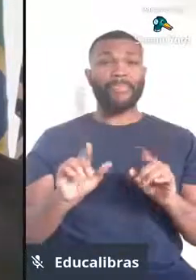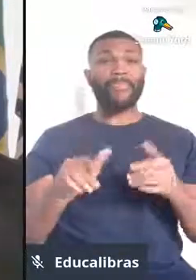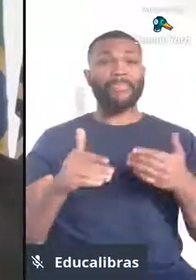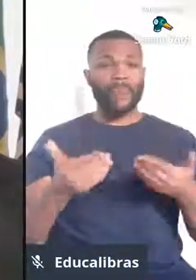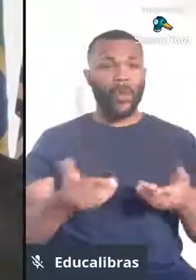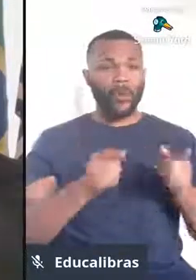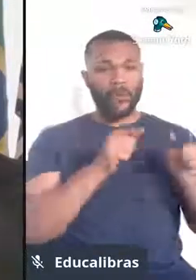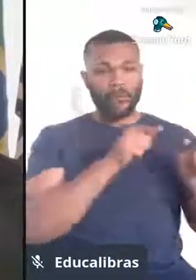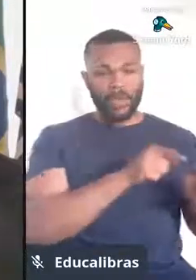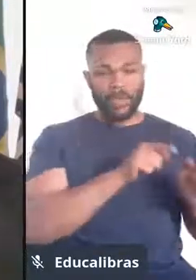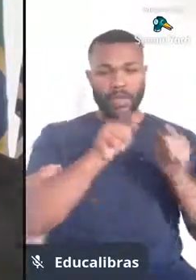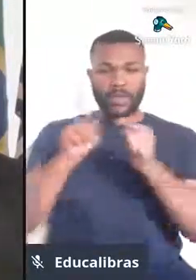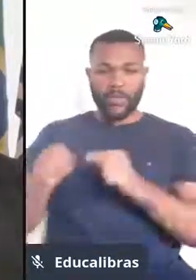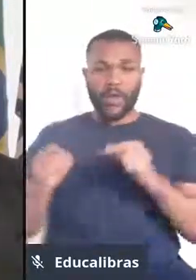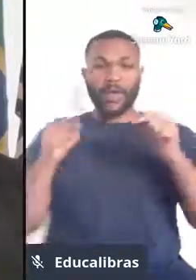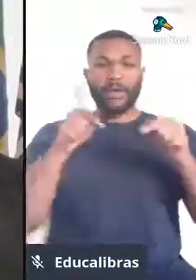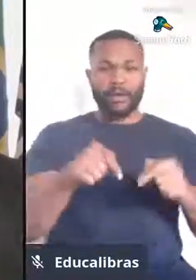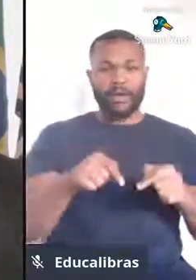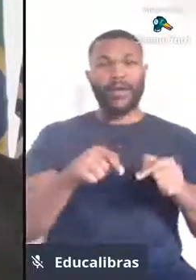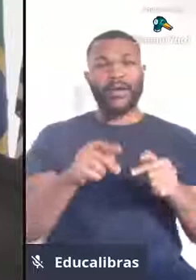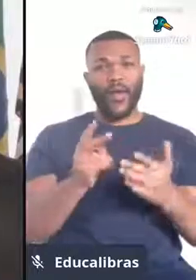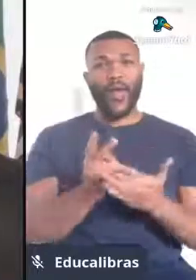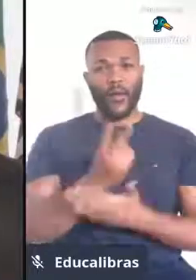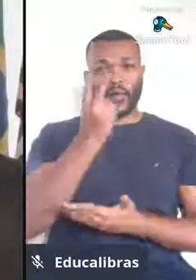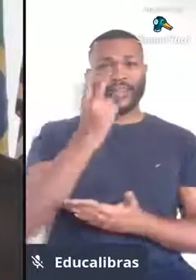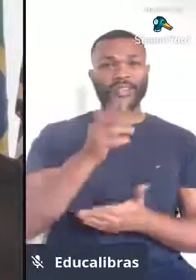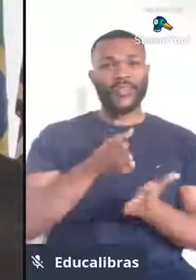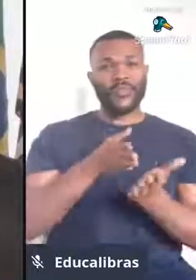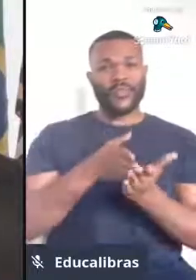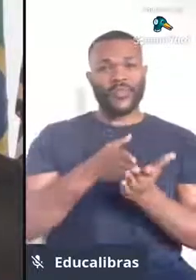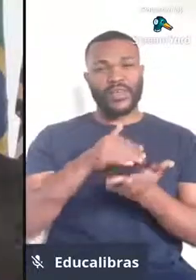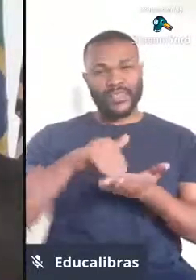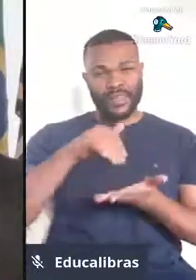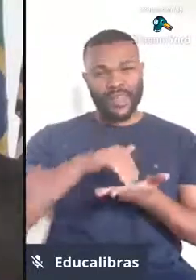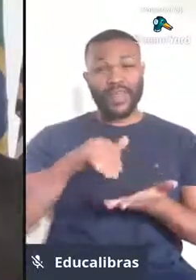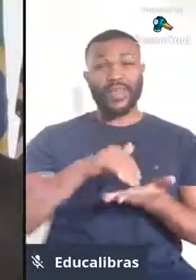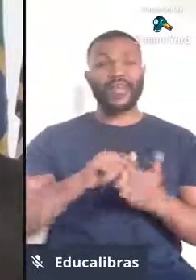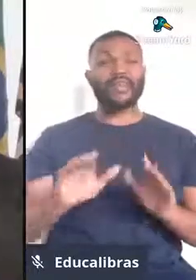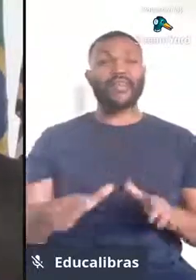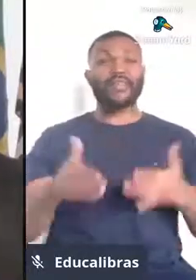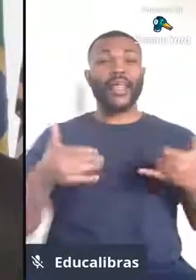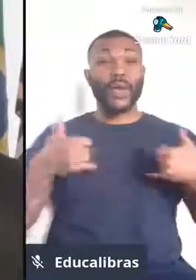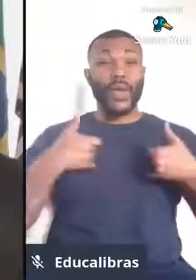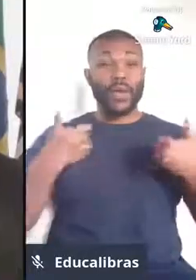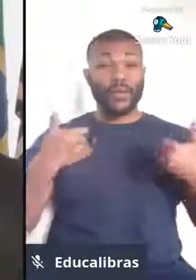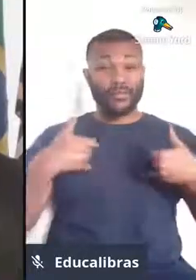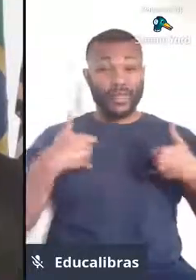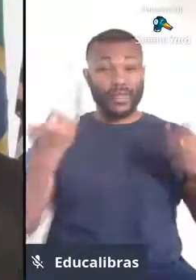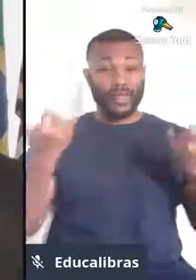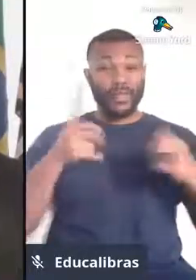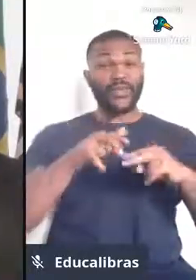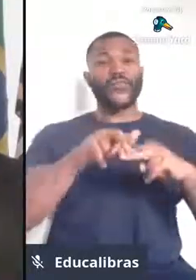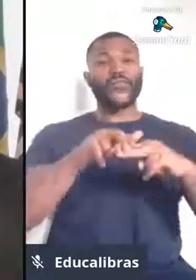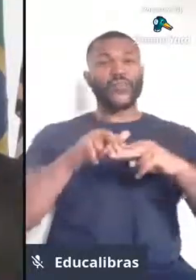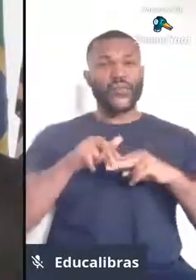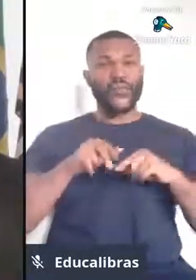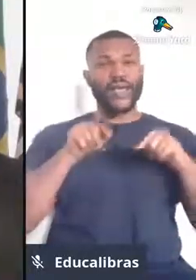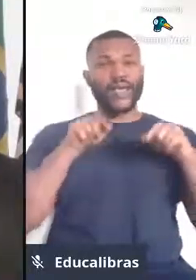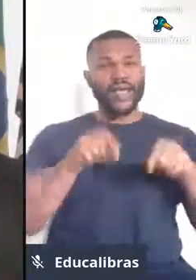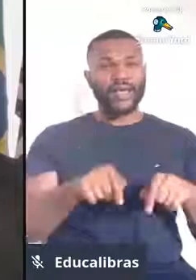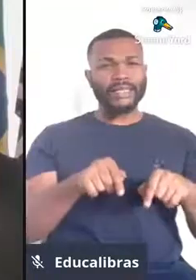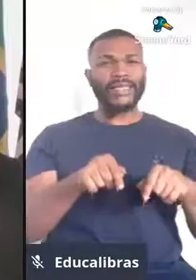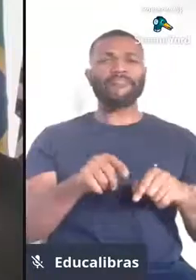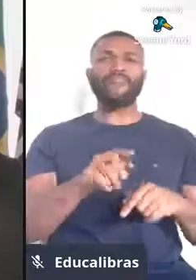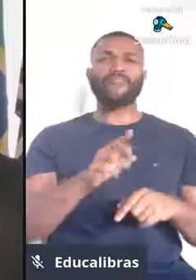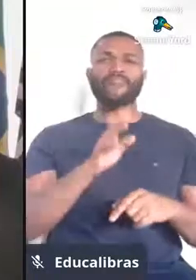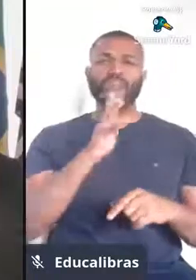desse processo. Então, o aniversário era meio em torno dessa questão de reconhecer